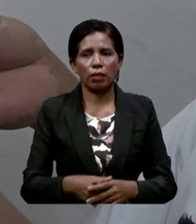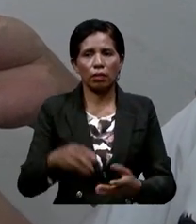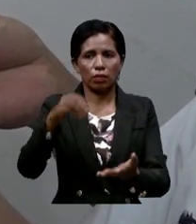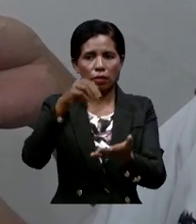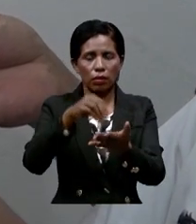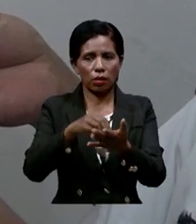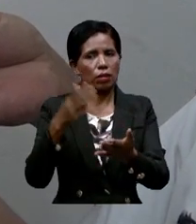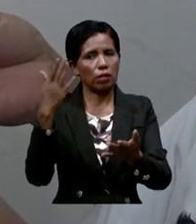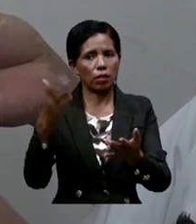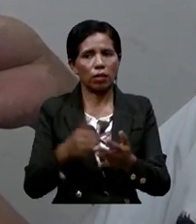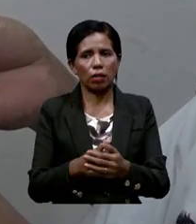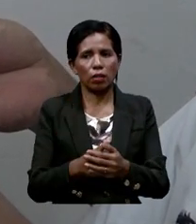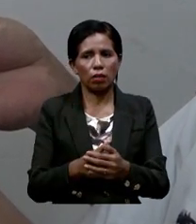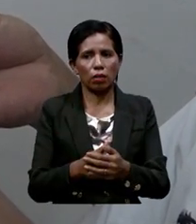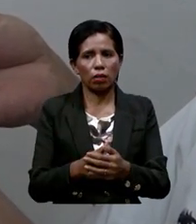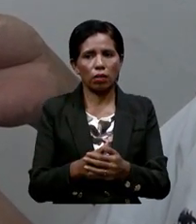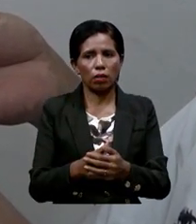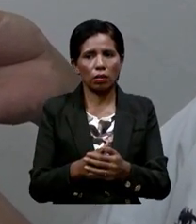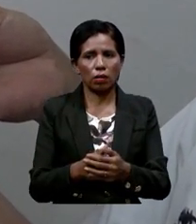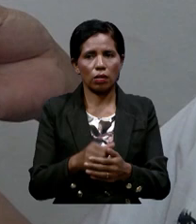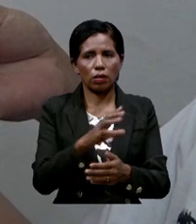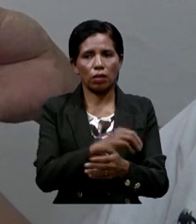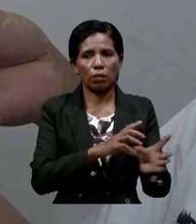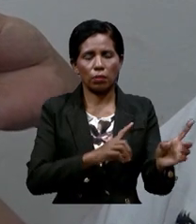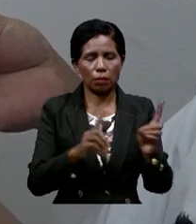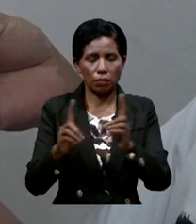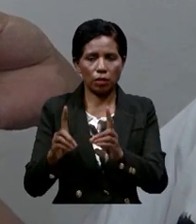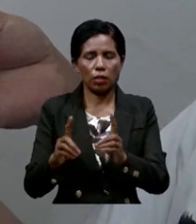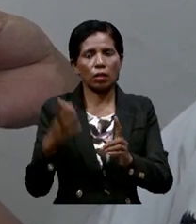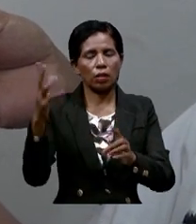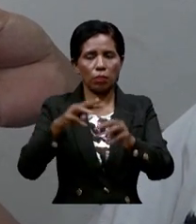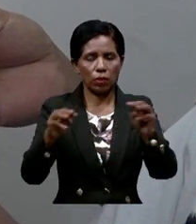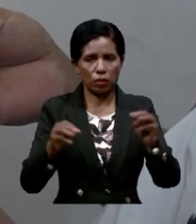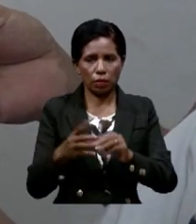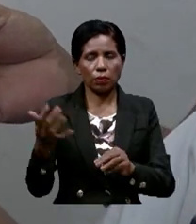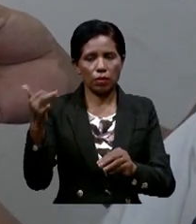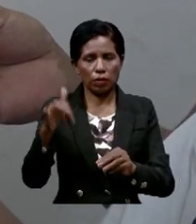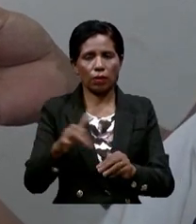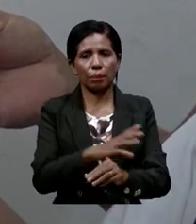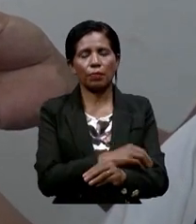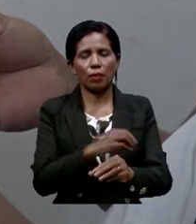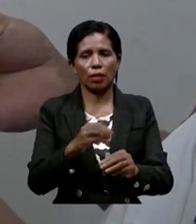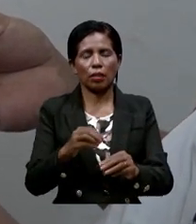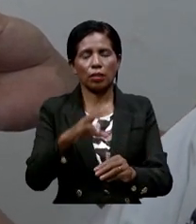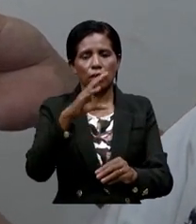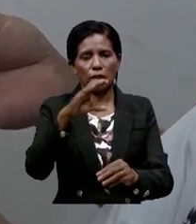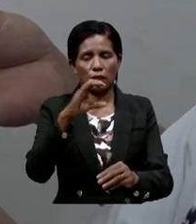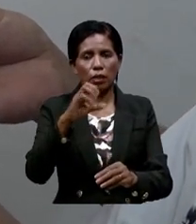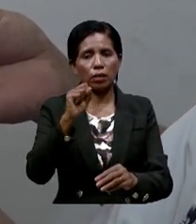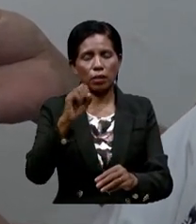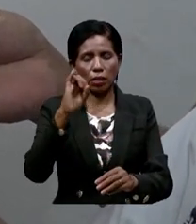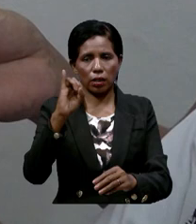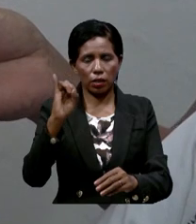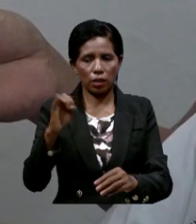descentralização ka descentralização comece implementa em municipios sira nebe irane komitmentu sei inyan hodi bele na